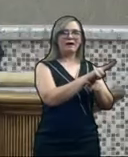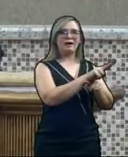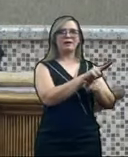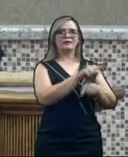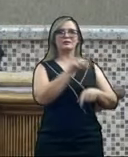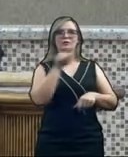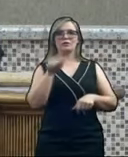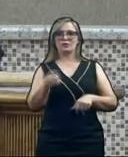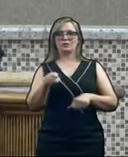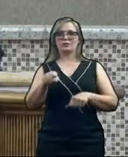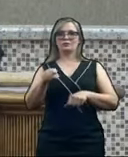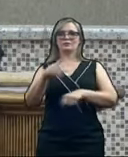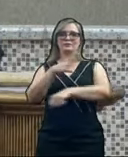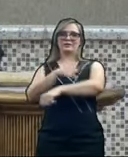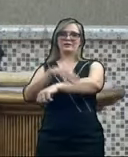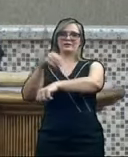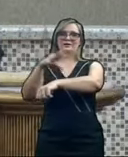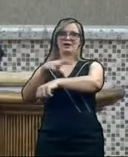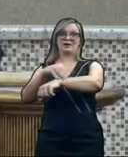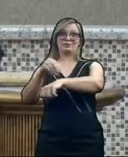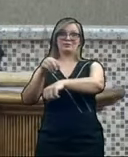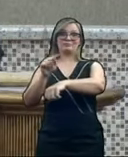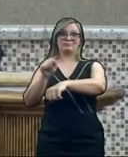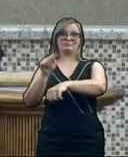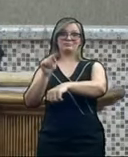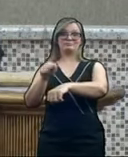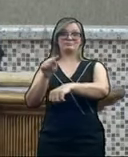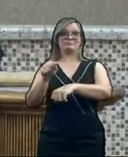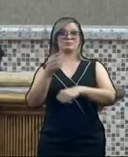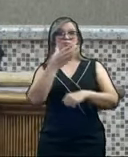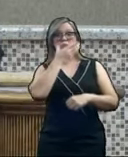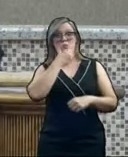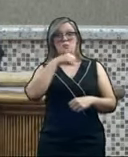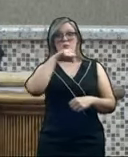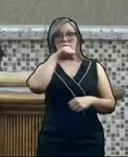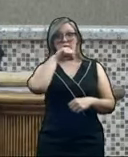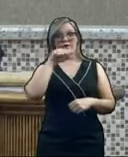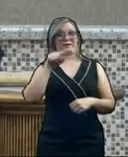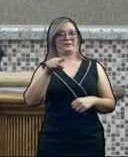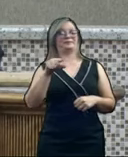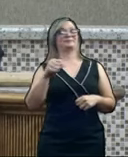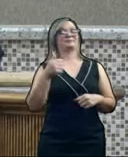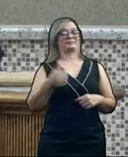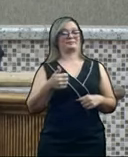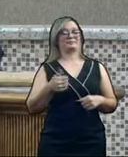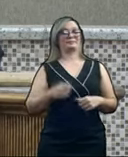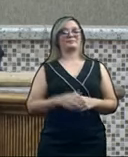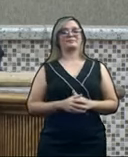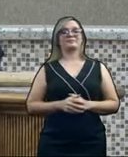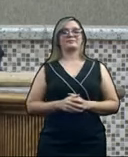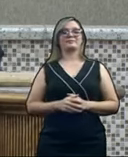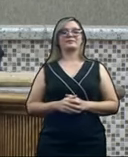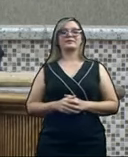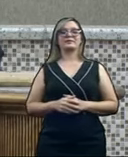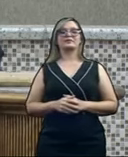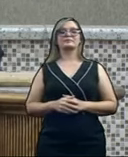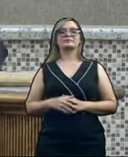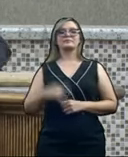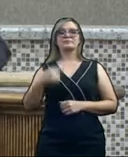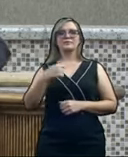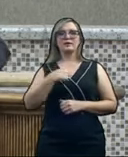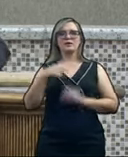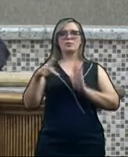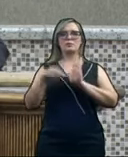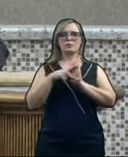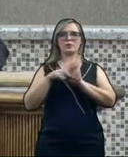seis filhos e lá em casa não tinha espaço para ter o preferido não eu tinha o espaço